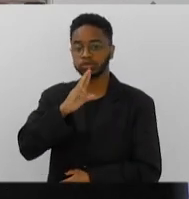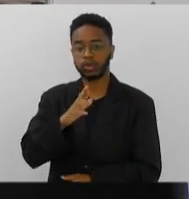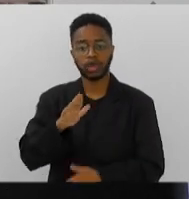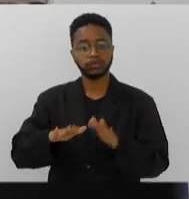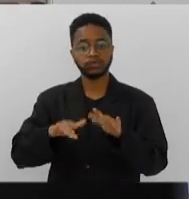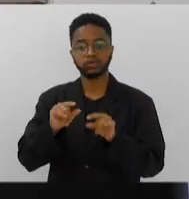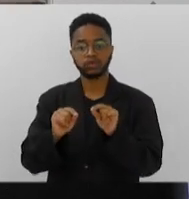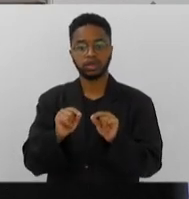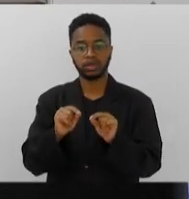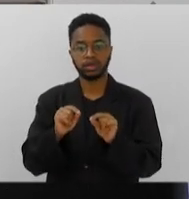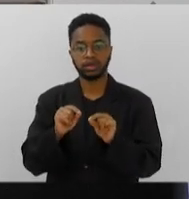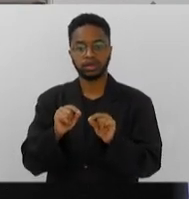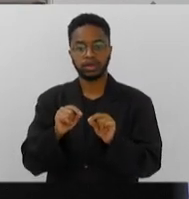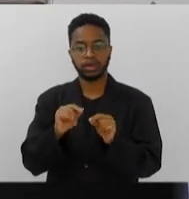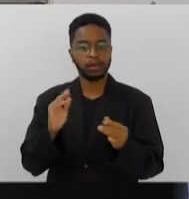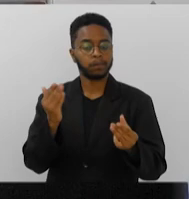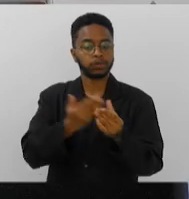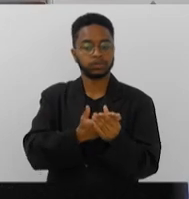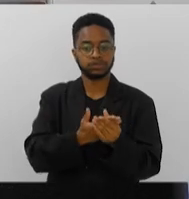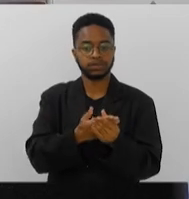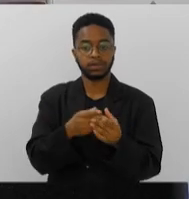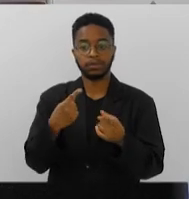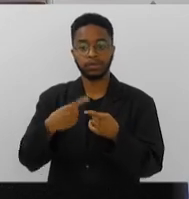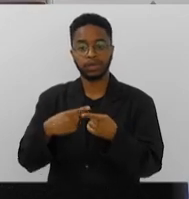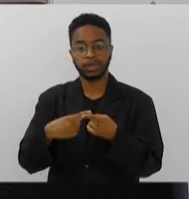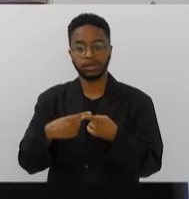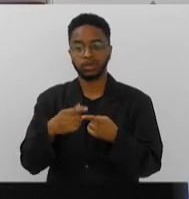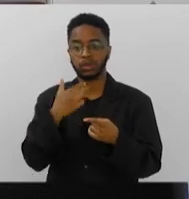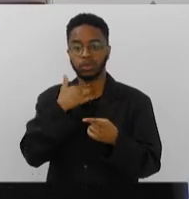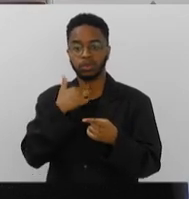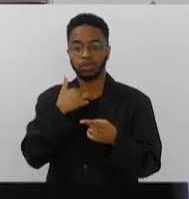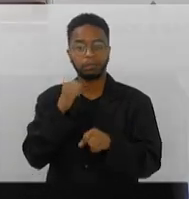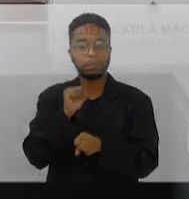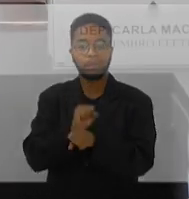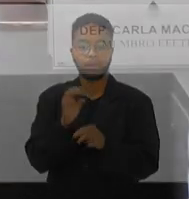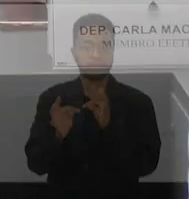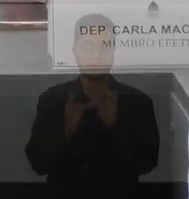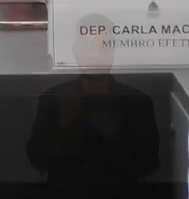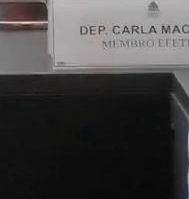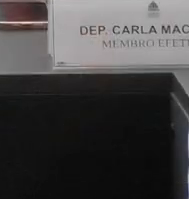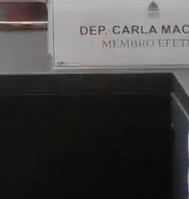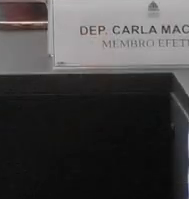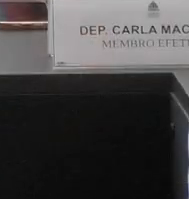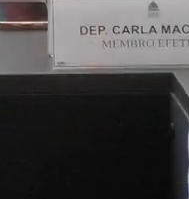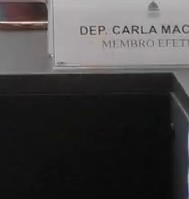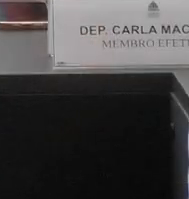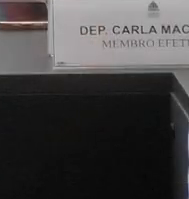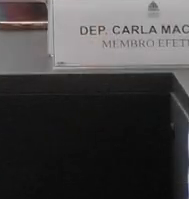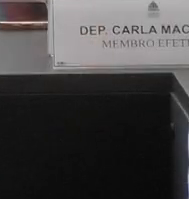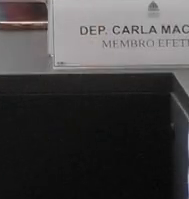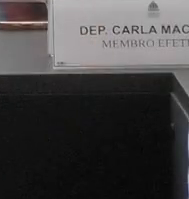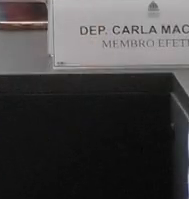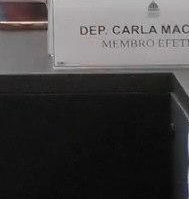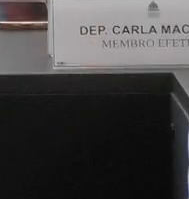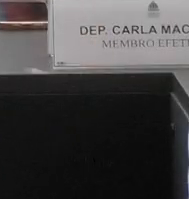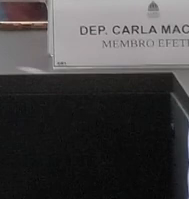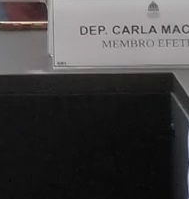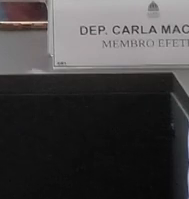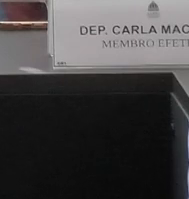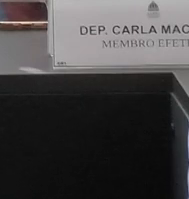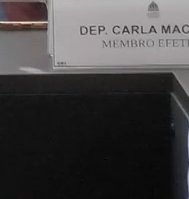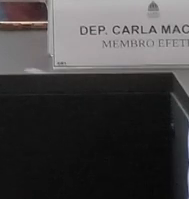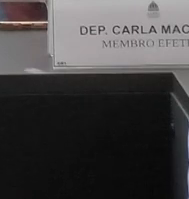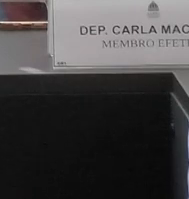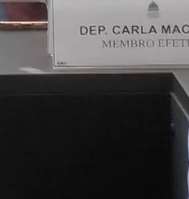era judicializa, porque não pode ter interrupção de tratamento, mesmo no momento final